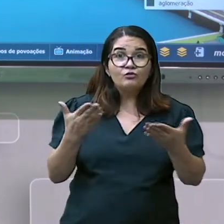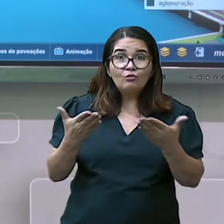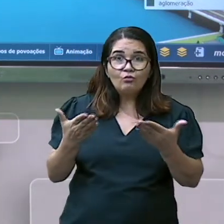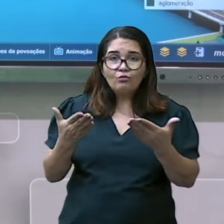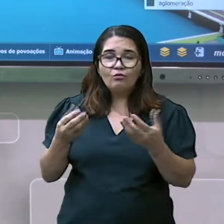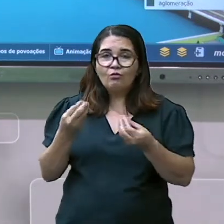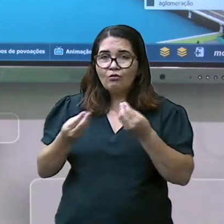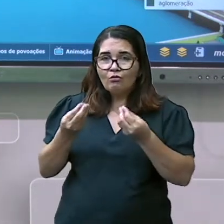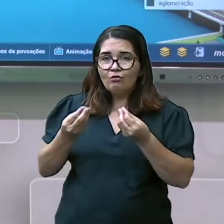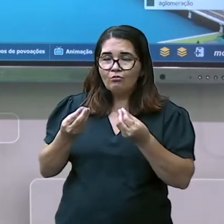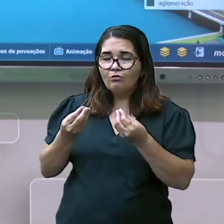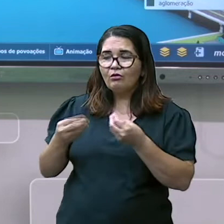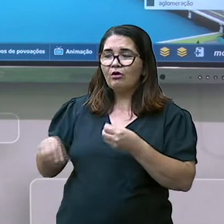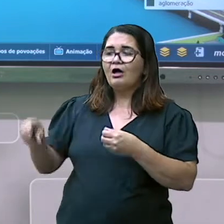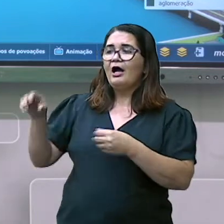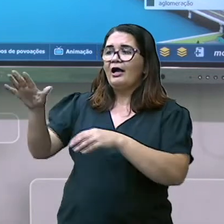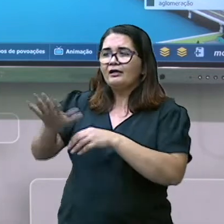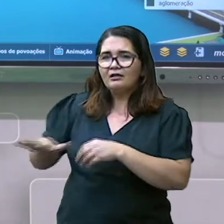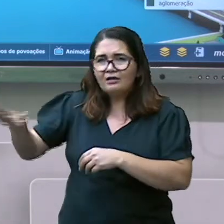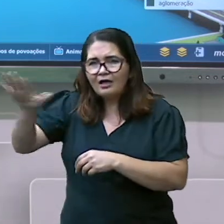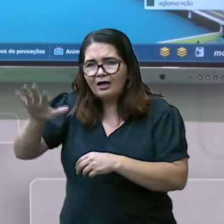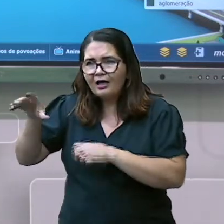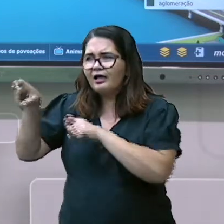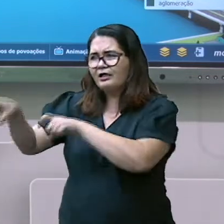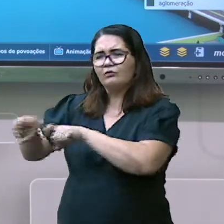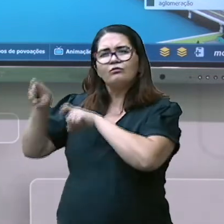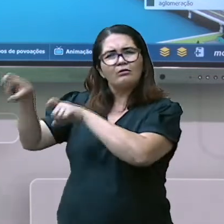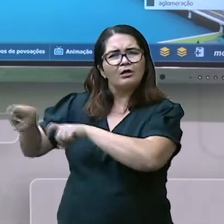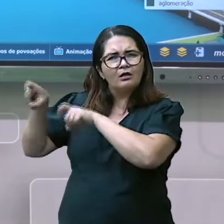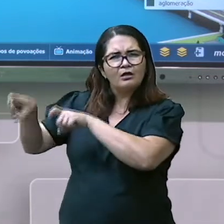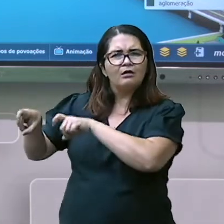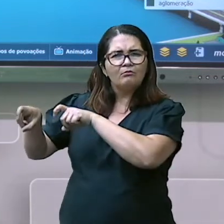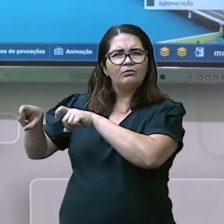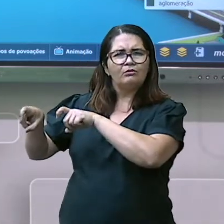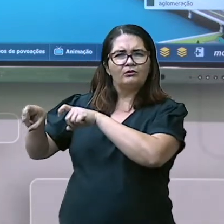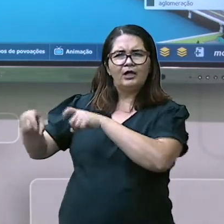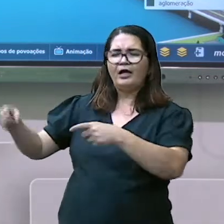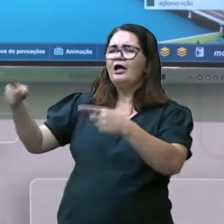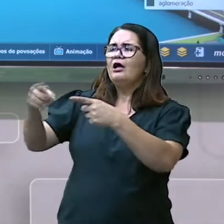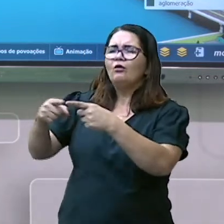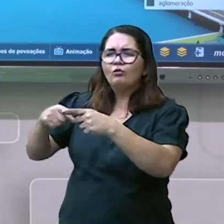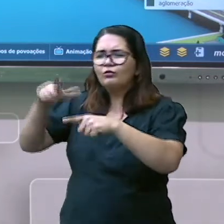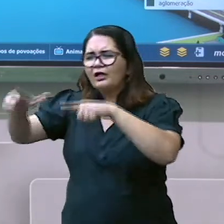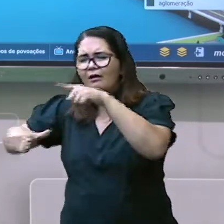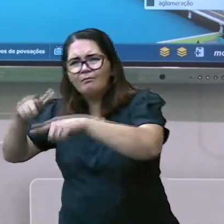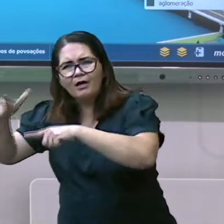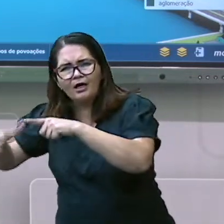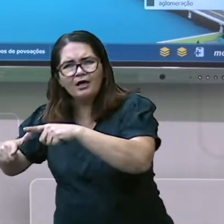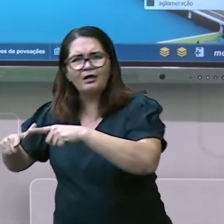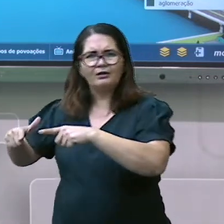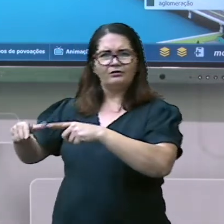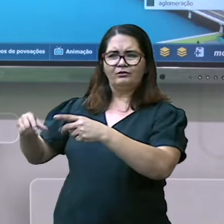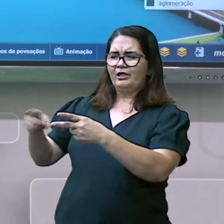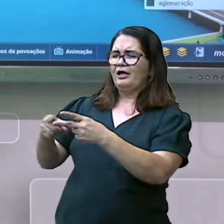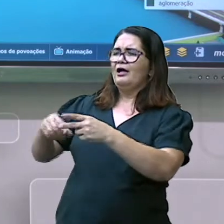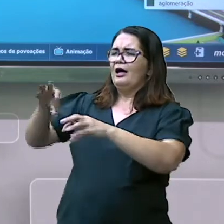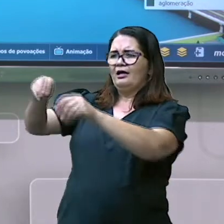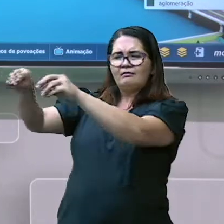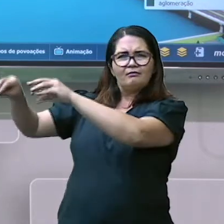vimos na outra aula as paisagens rurais e na cidade,